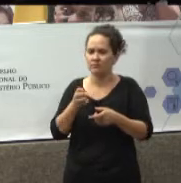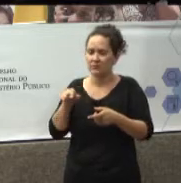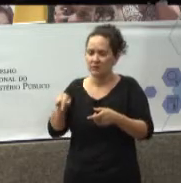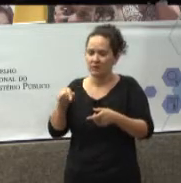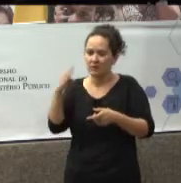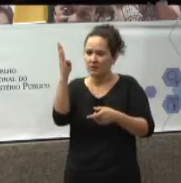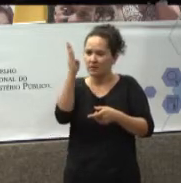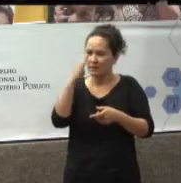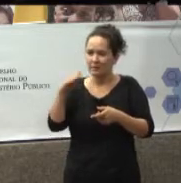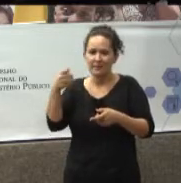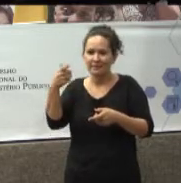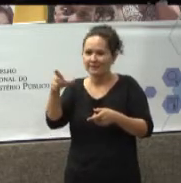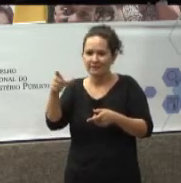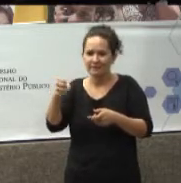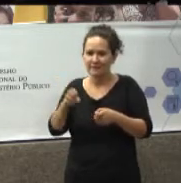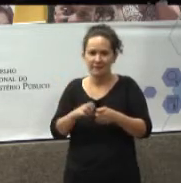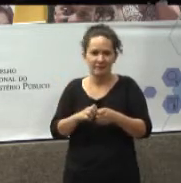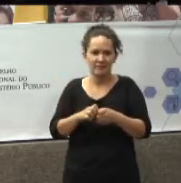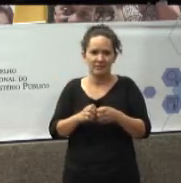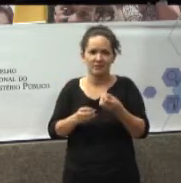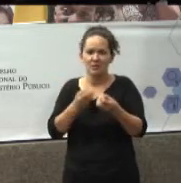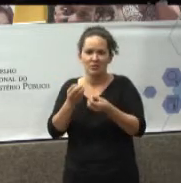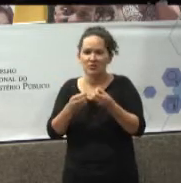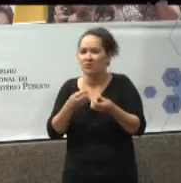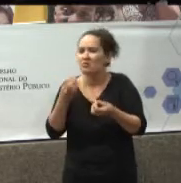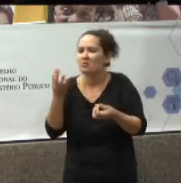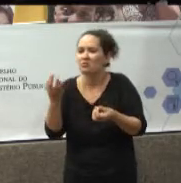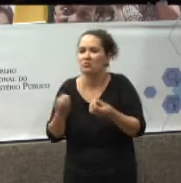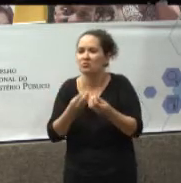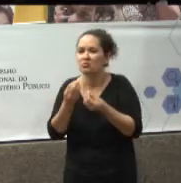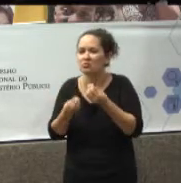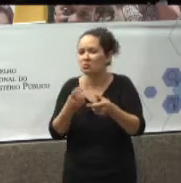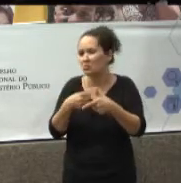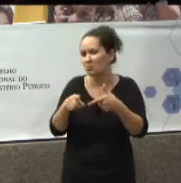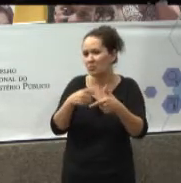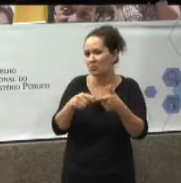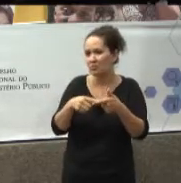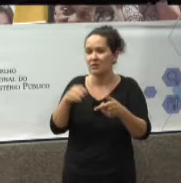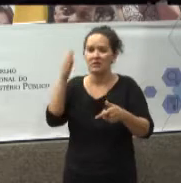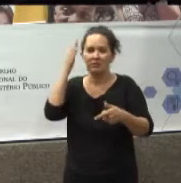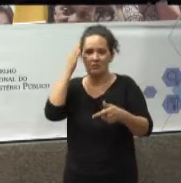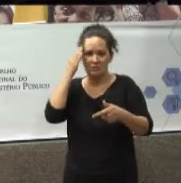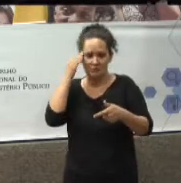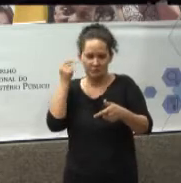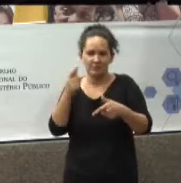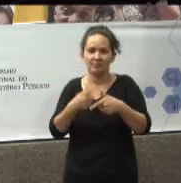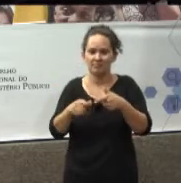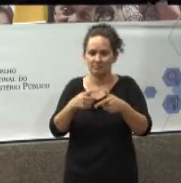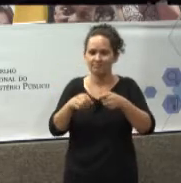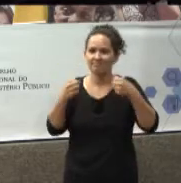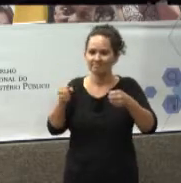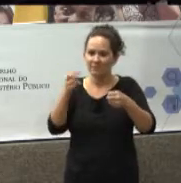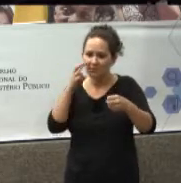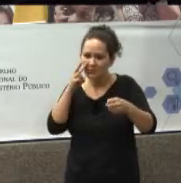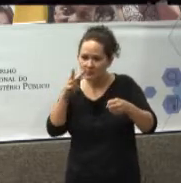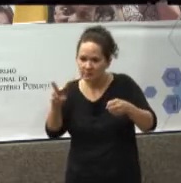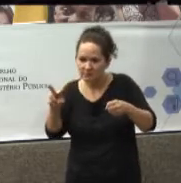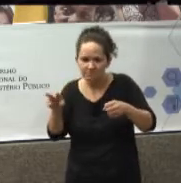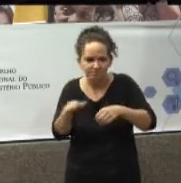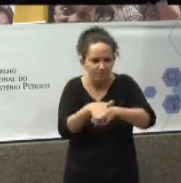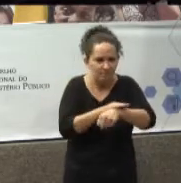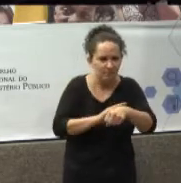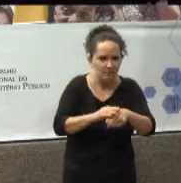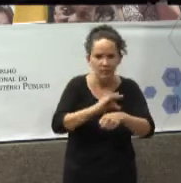brasil nós não temos estatísticas como essas mas nós sabemos que é um problema que precisa ser visto para ser discutido